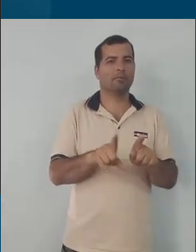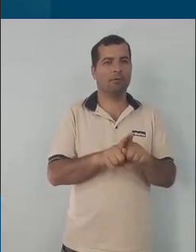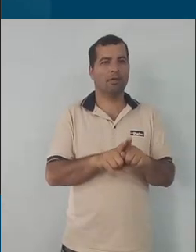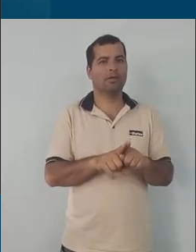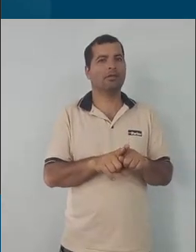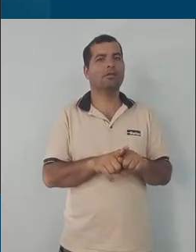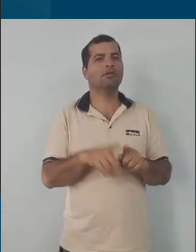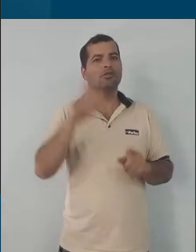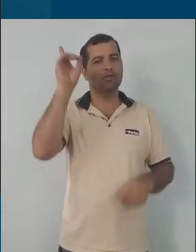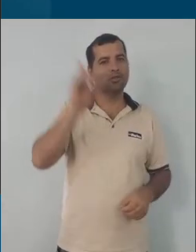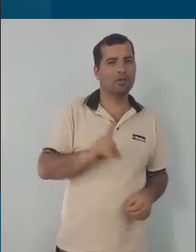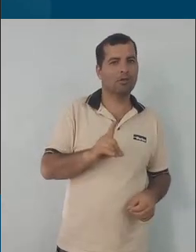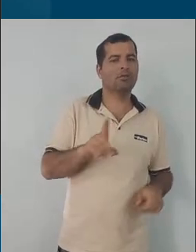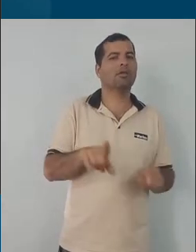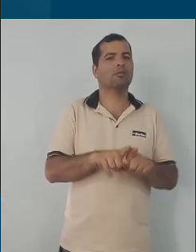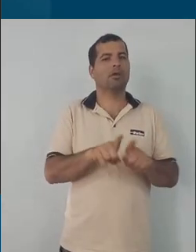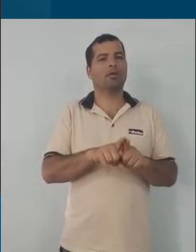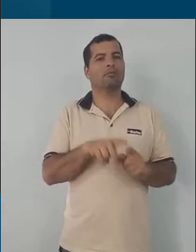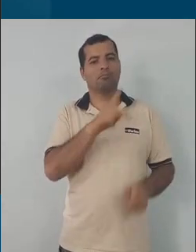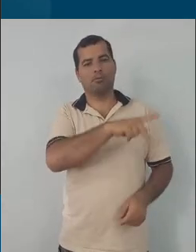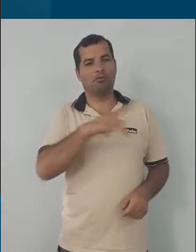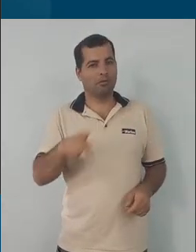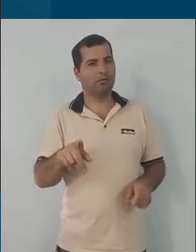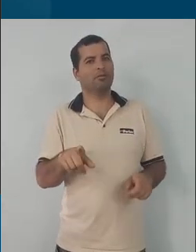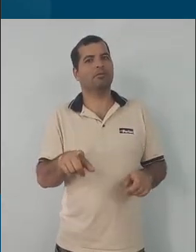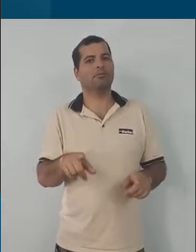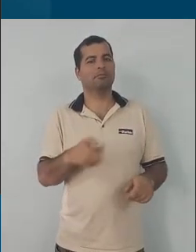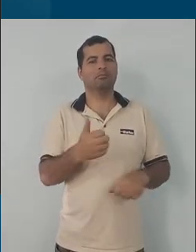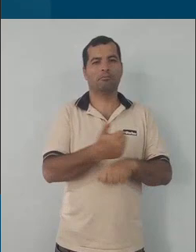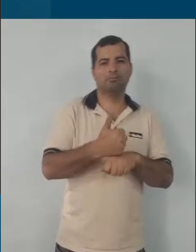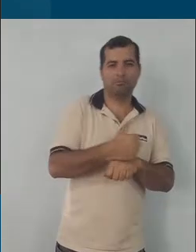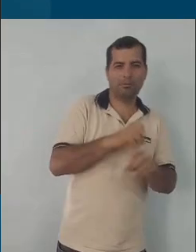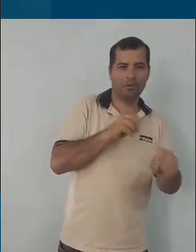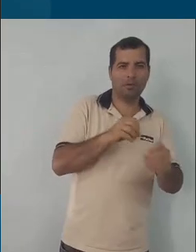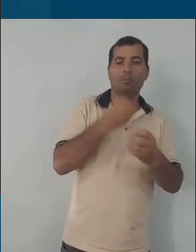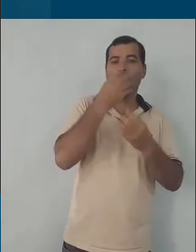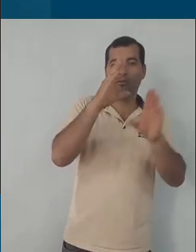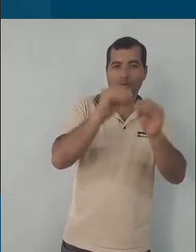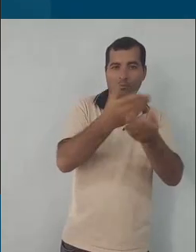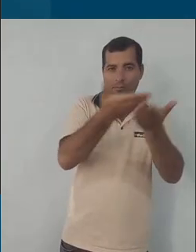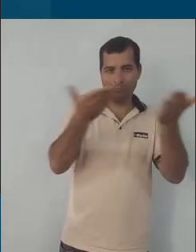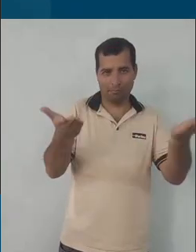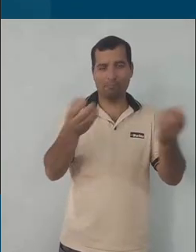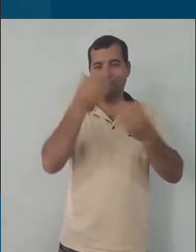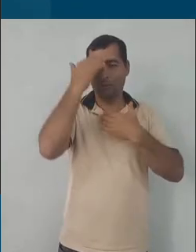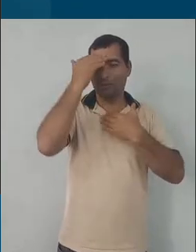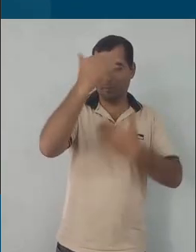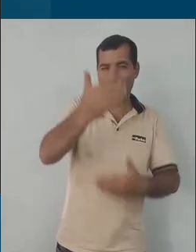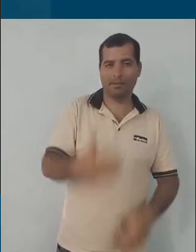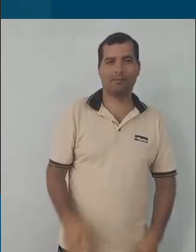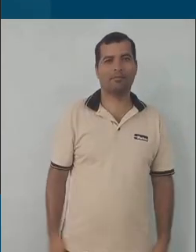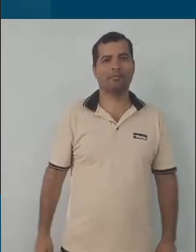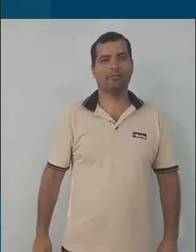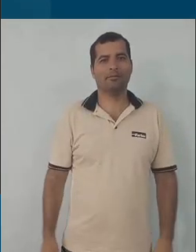dos próprios profissionais da educação. Então, boa noite a todos, muito obrigado e vamos em frente.